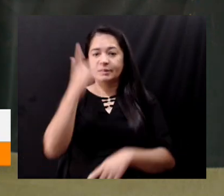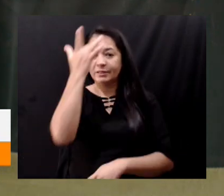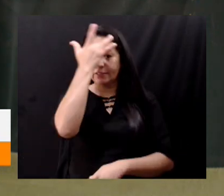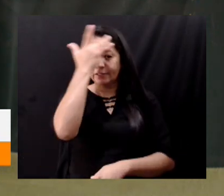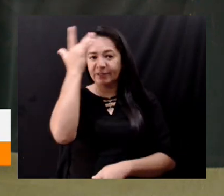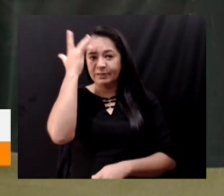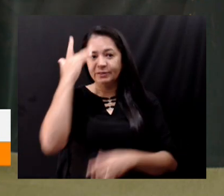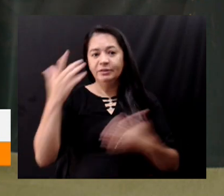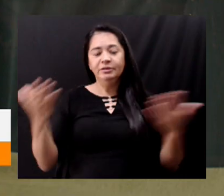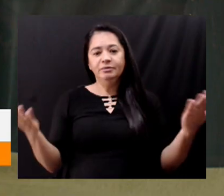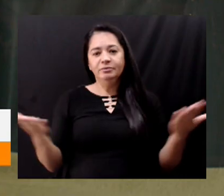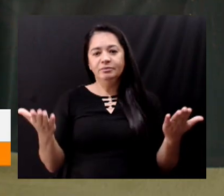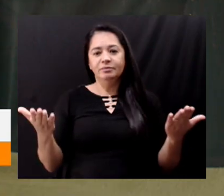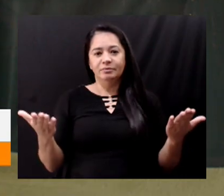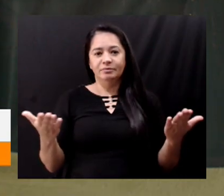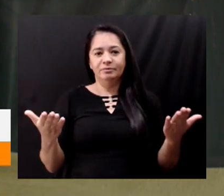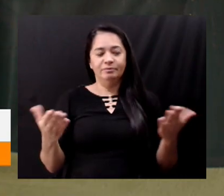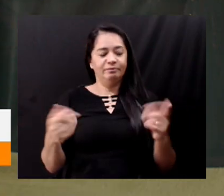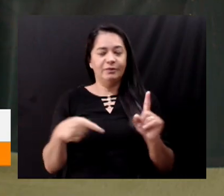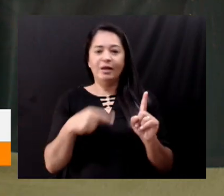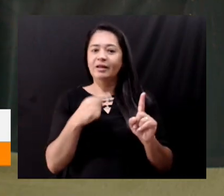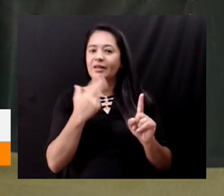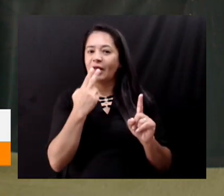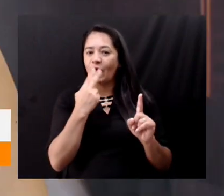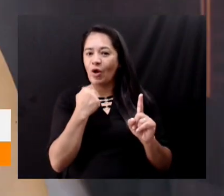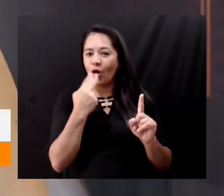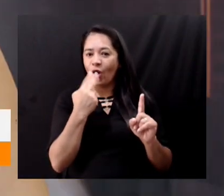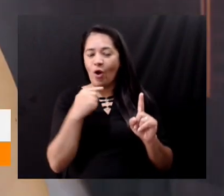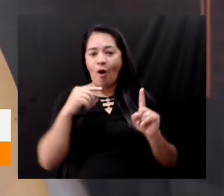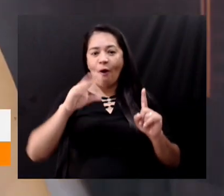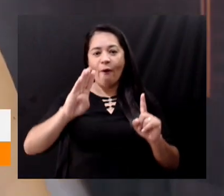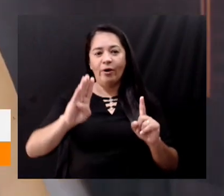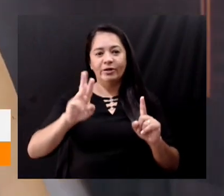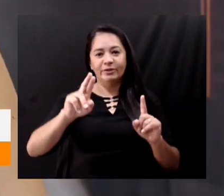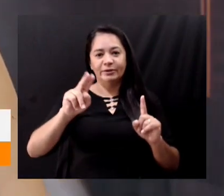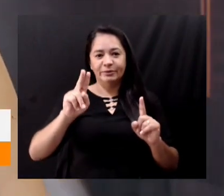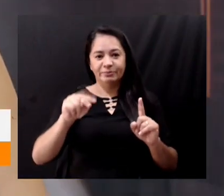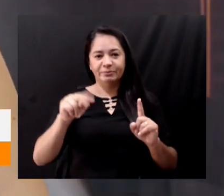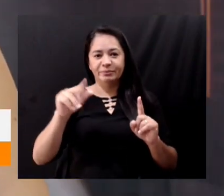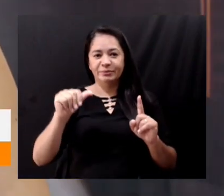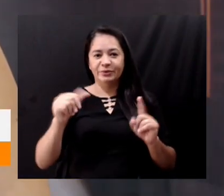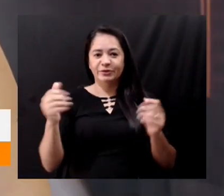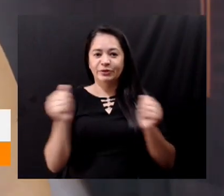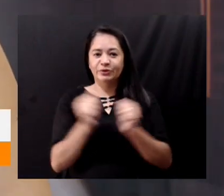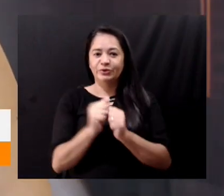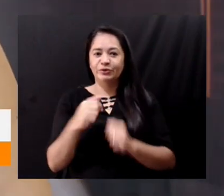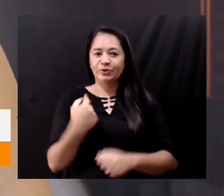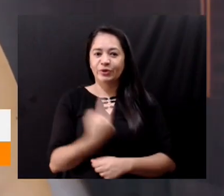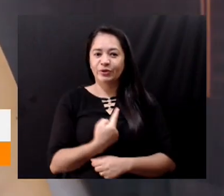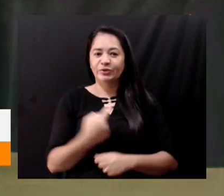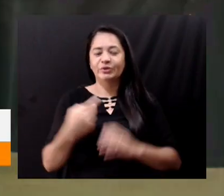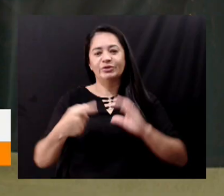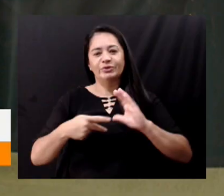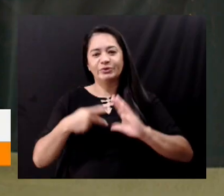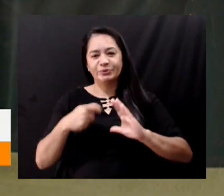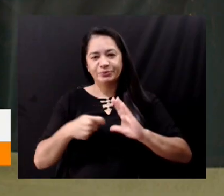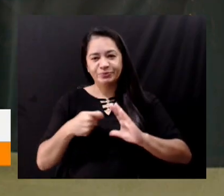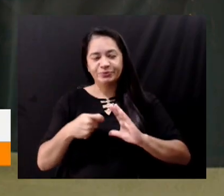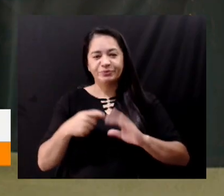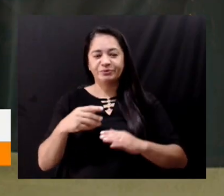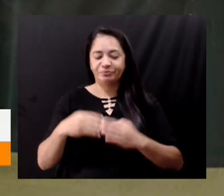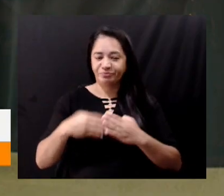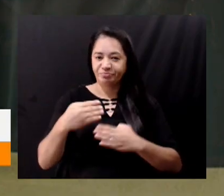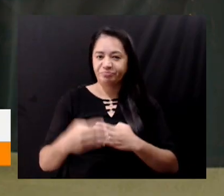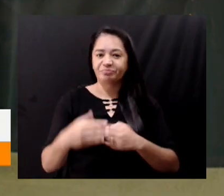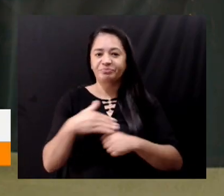nutricionista comportamental Bruna Maia, já está com a gente aqui no estúdio e daqui a pouquinho a gente conversa com ela. Ela vai